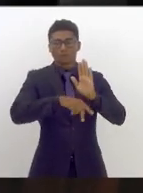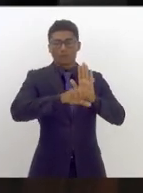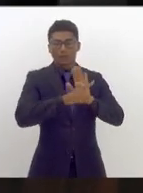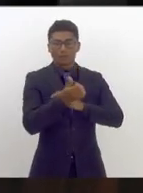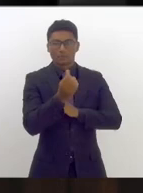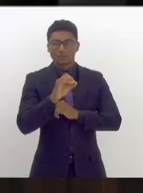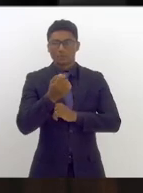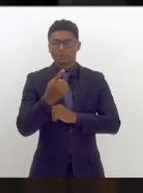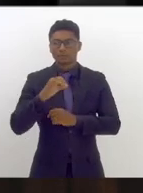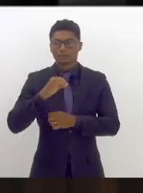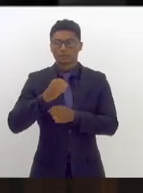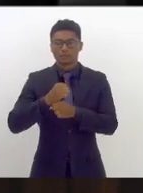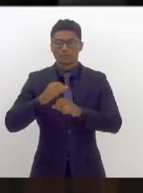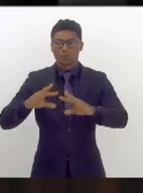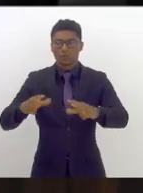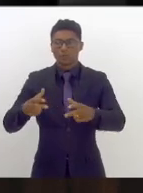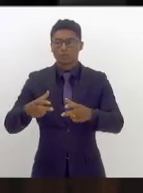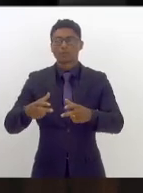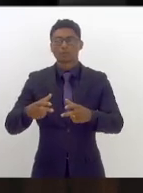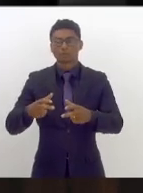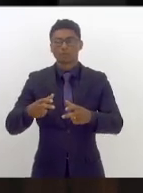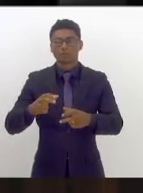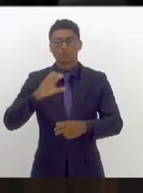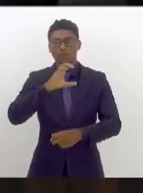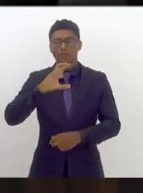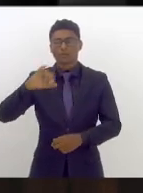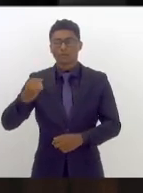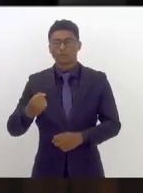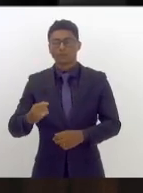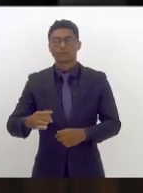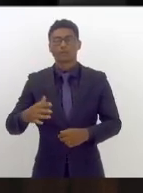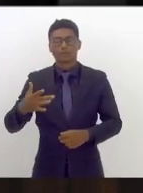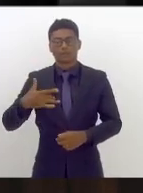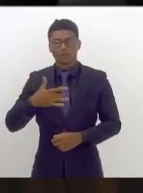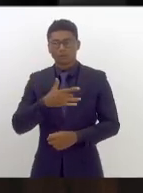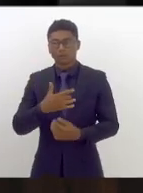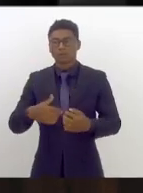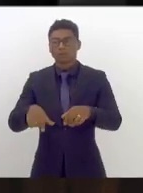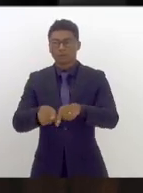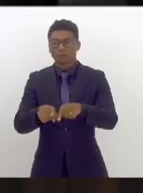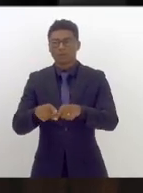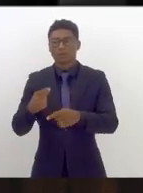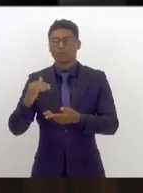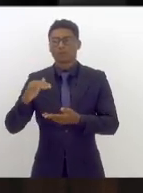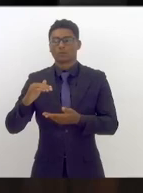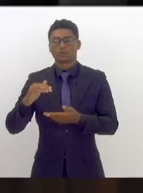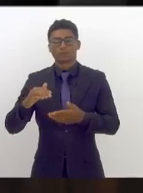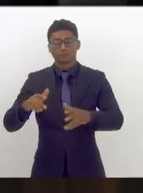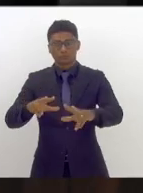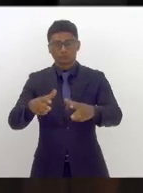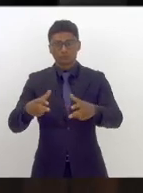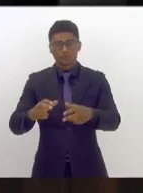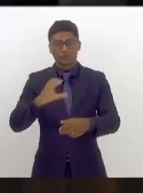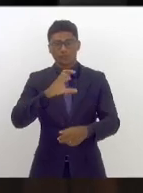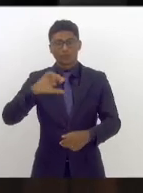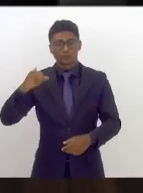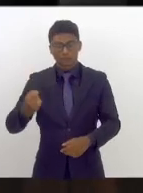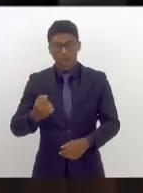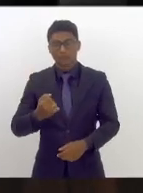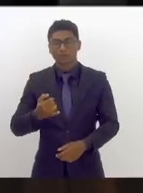6019, Comissão de Constituição... Justiça, Saúde, Servidores Públicos e Orçamento. Para emitir parecer pela Comissão de Constituição e Justiça,